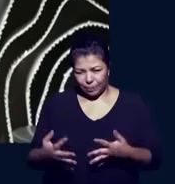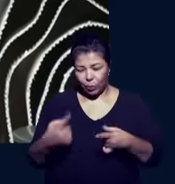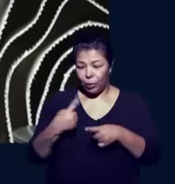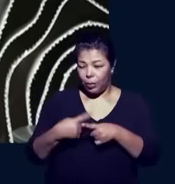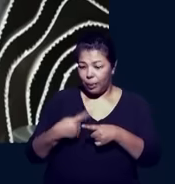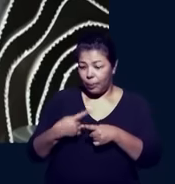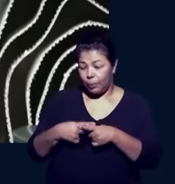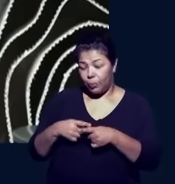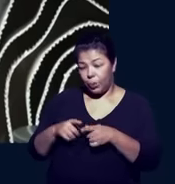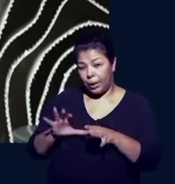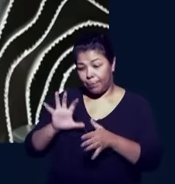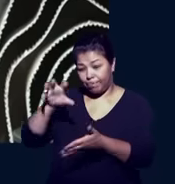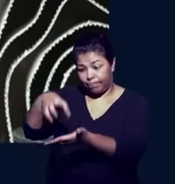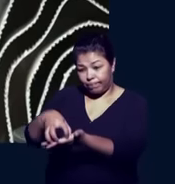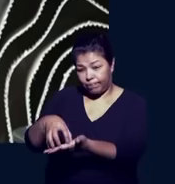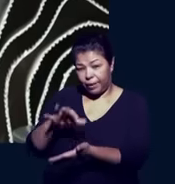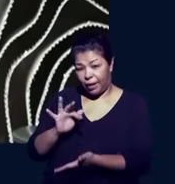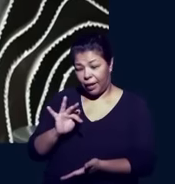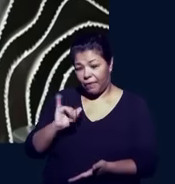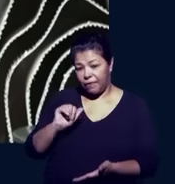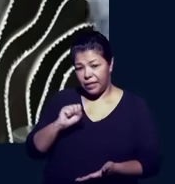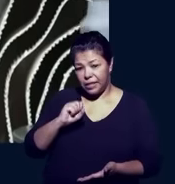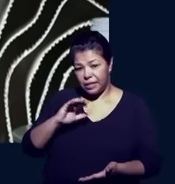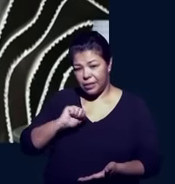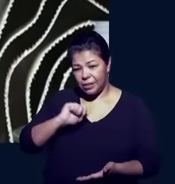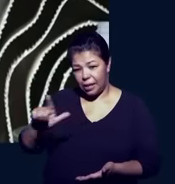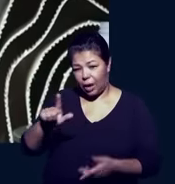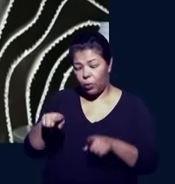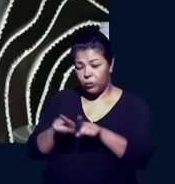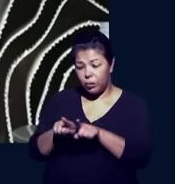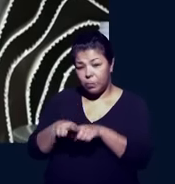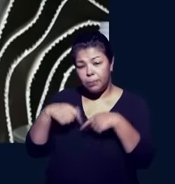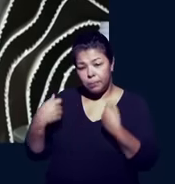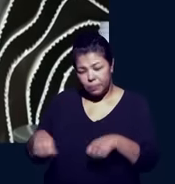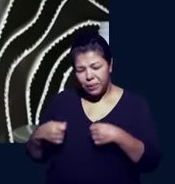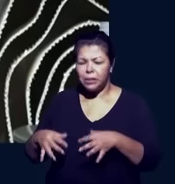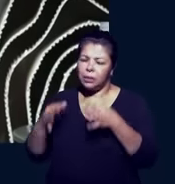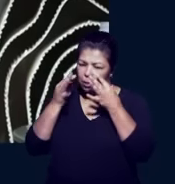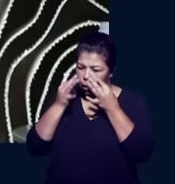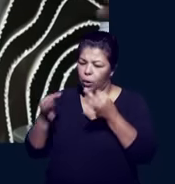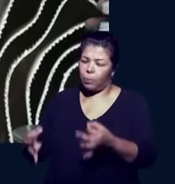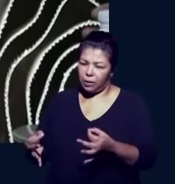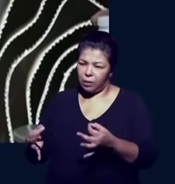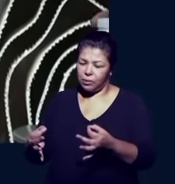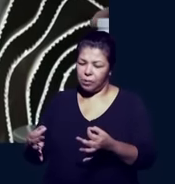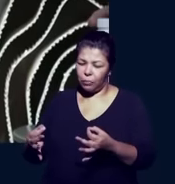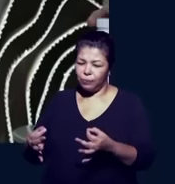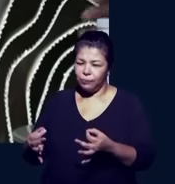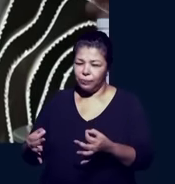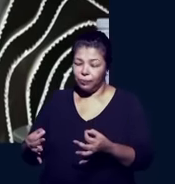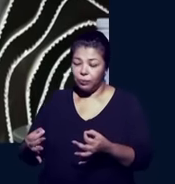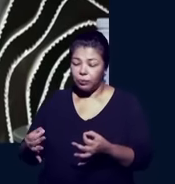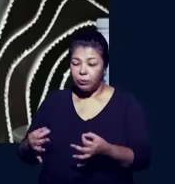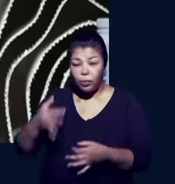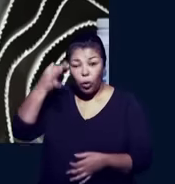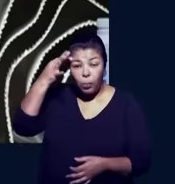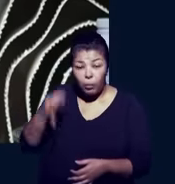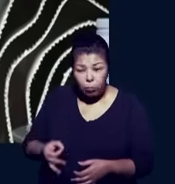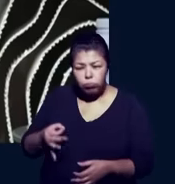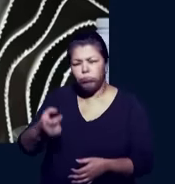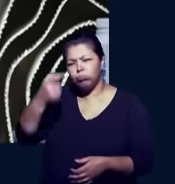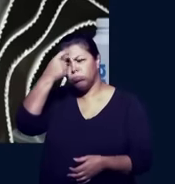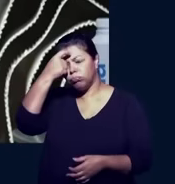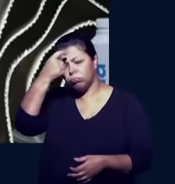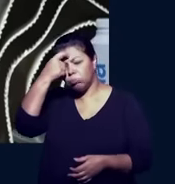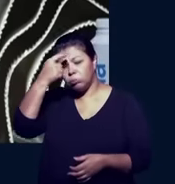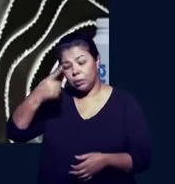ser relevante se o investidor no fundo internacional tem uma visão de que a gente mudou esse compromisso com o fiscal eles também não assistiram